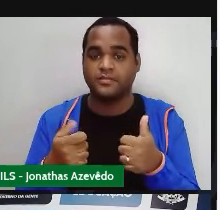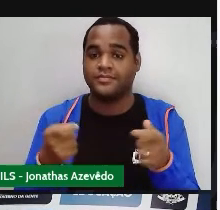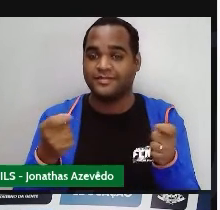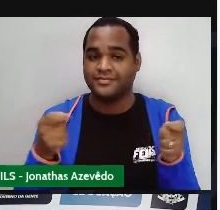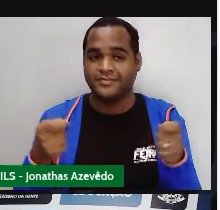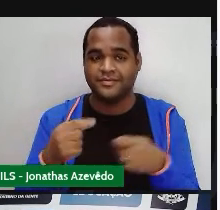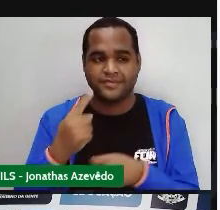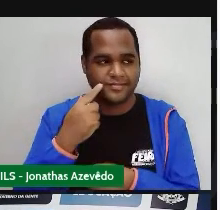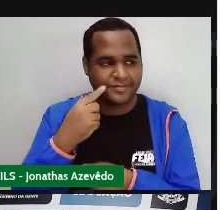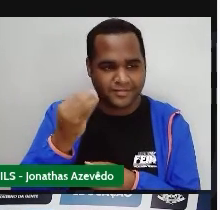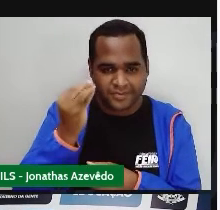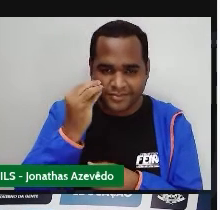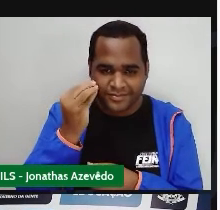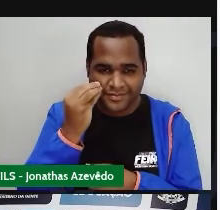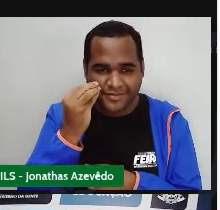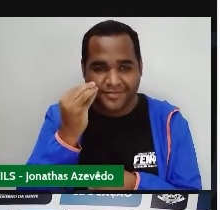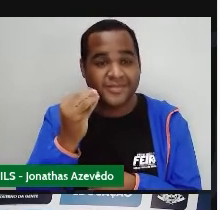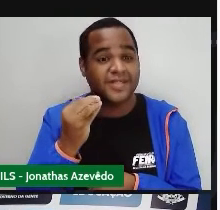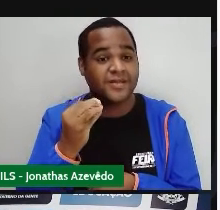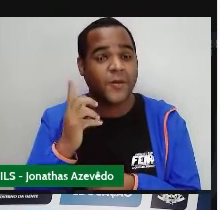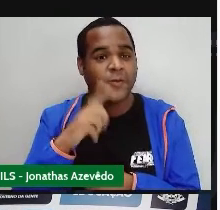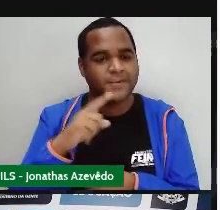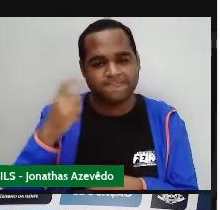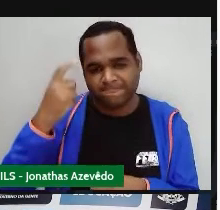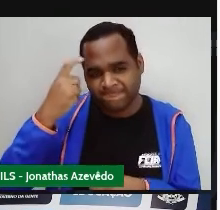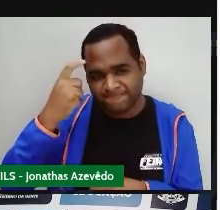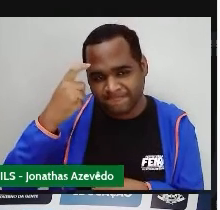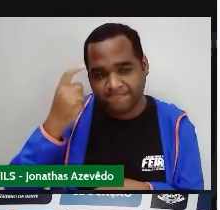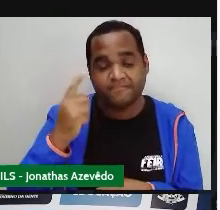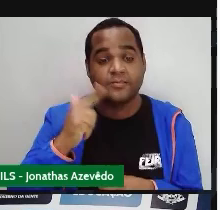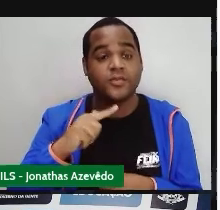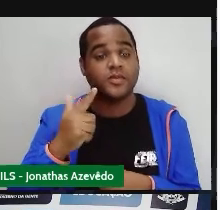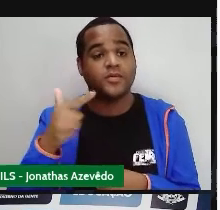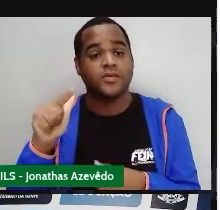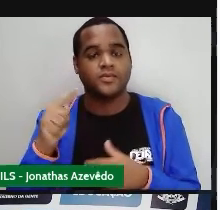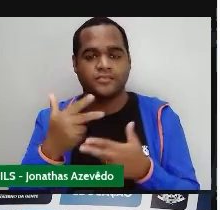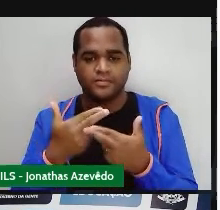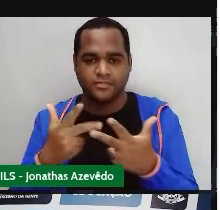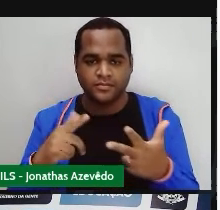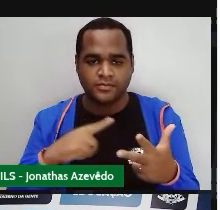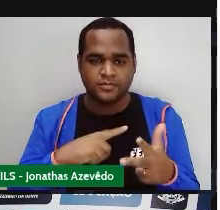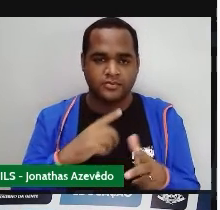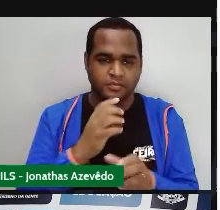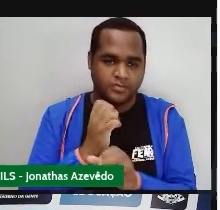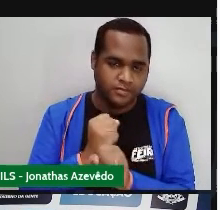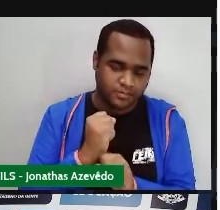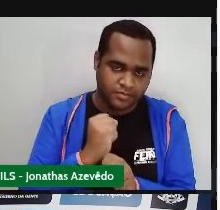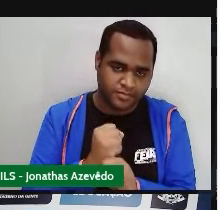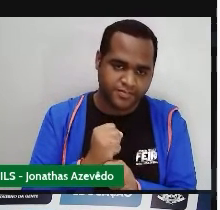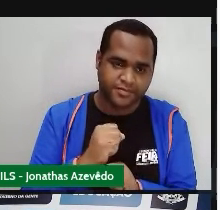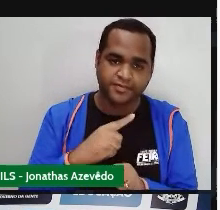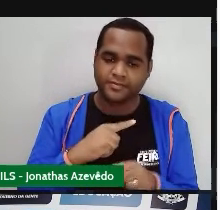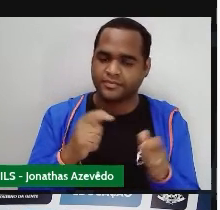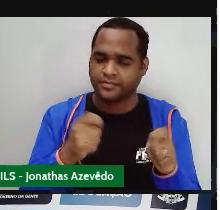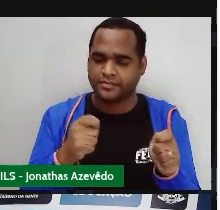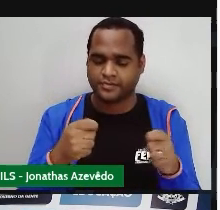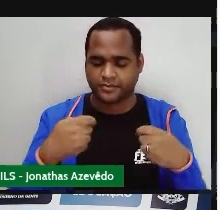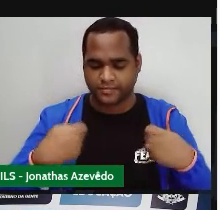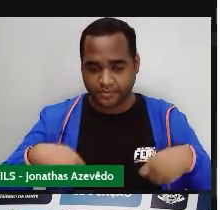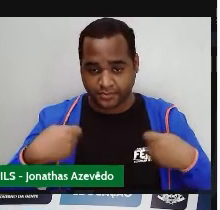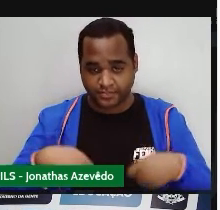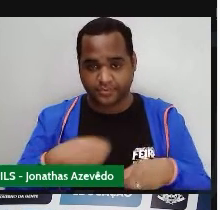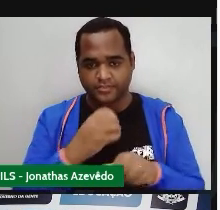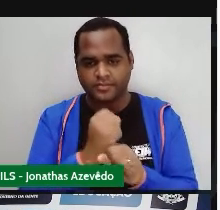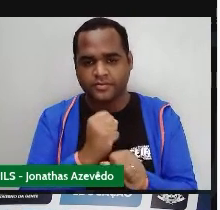tentar Quem sabe é pensar nessa outra forma né de fazer as contas aí sem precisar